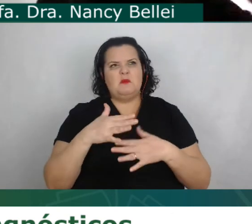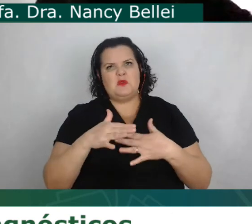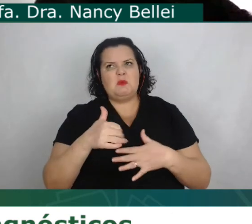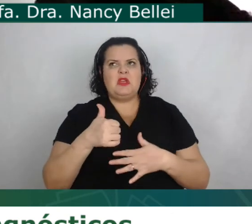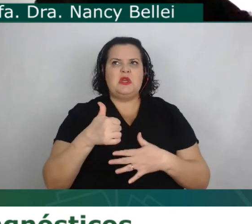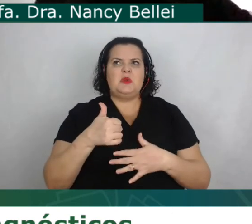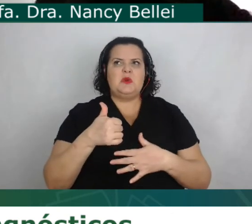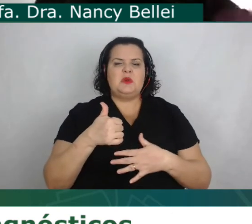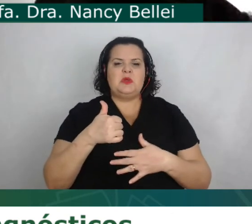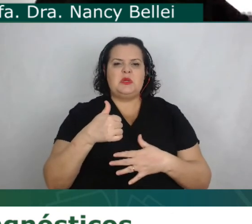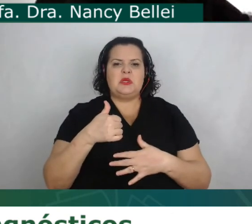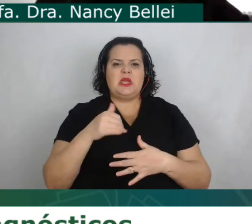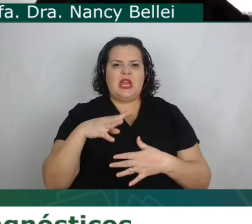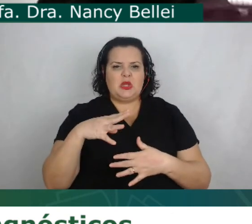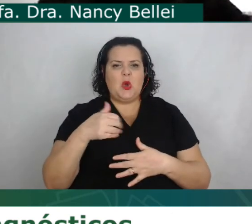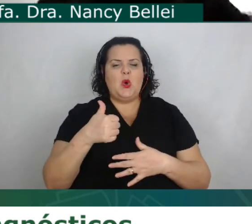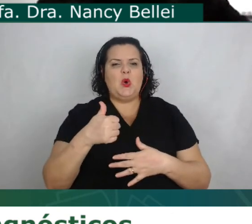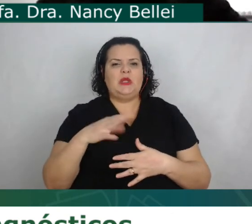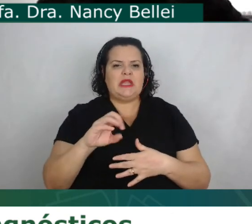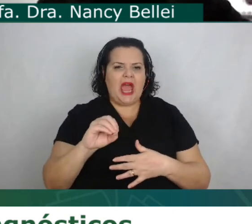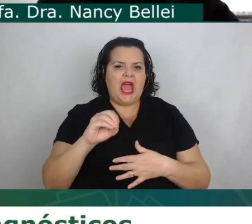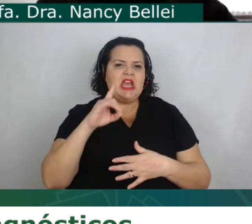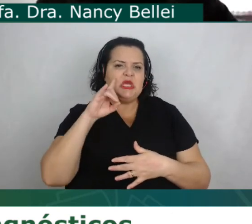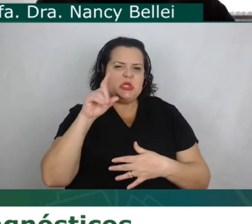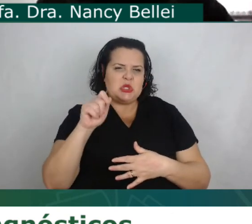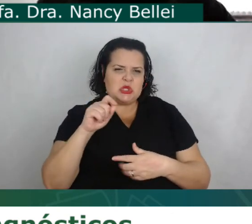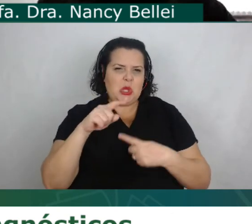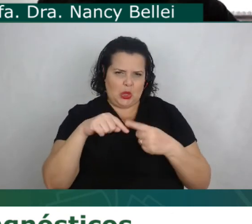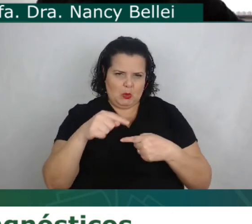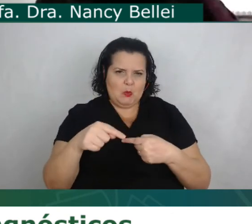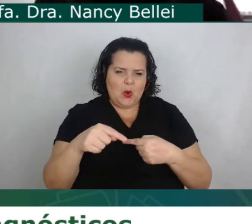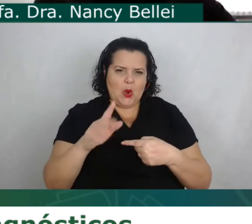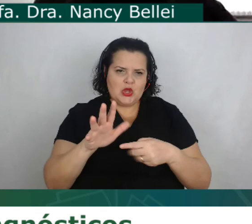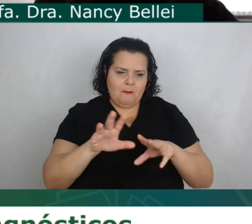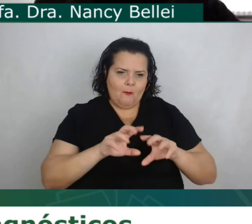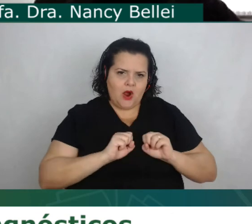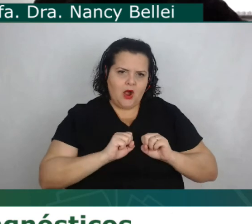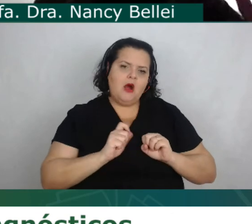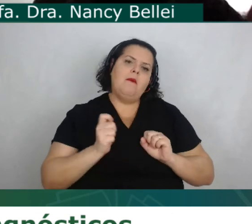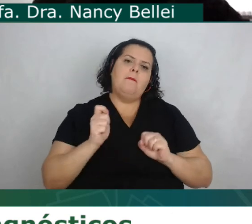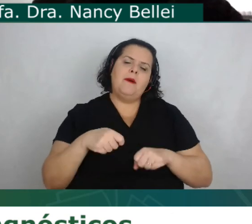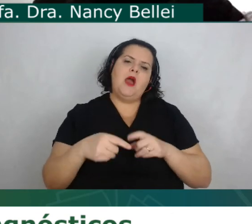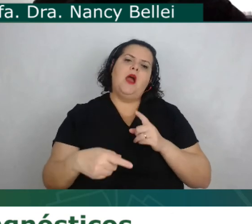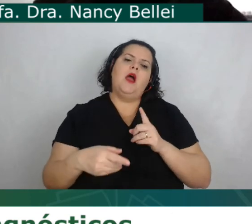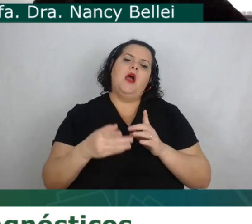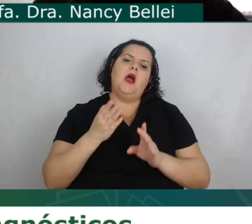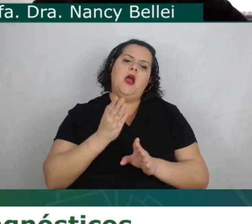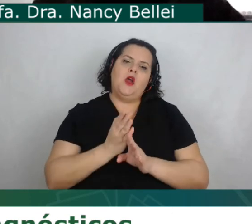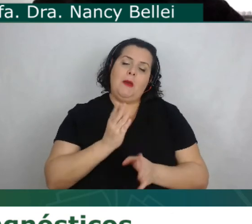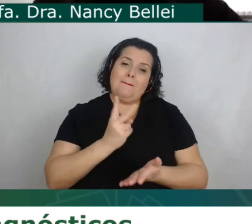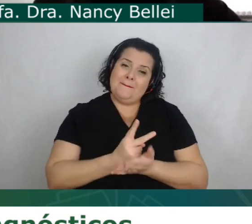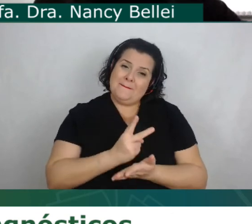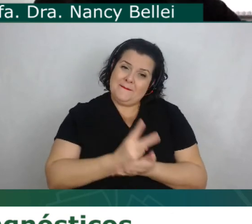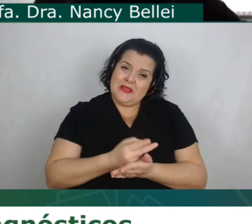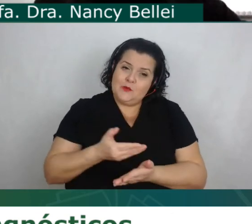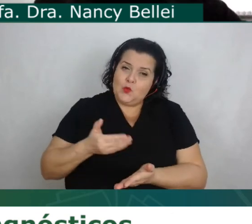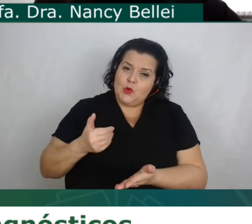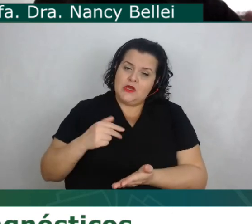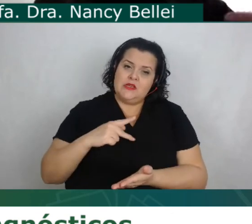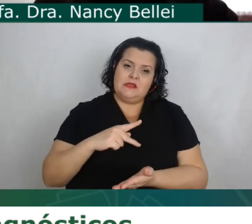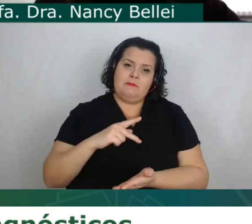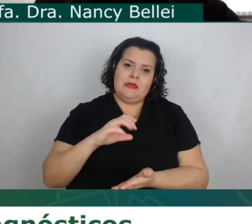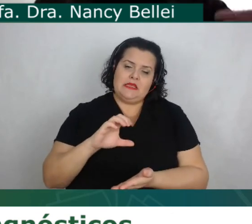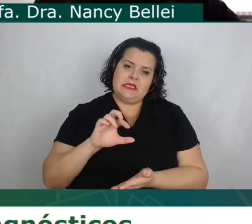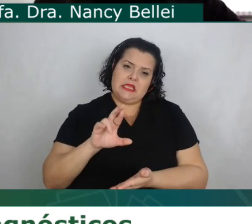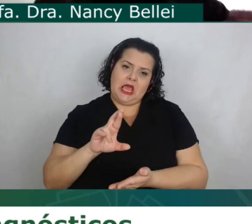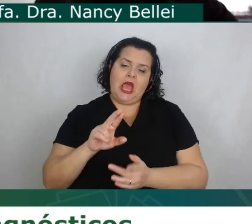dias, para tentar identificar, apesar do PCR negativo. Essa é uma questão. Em relação à outra questão, né,